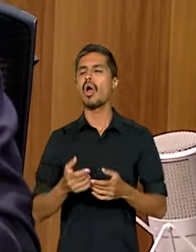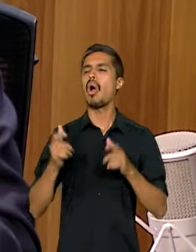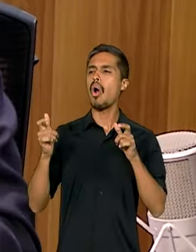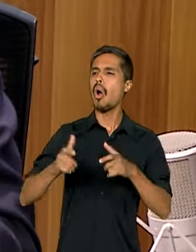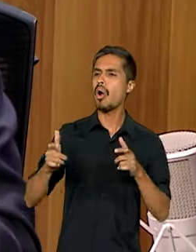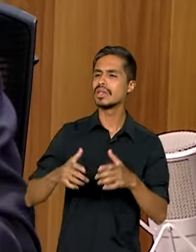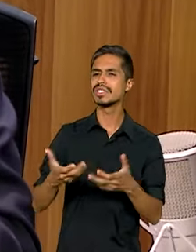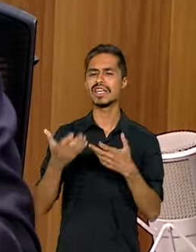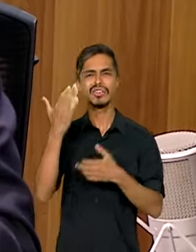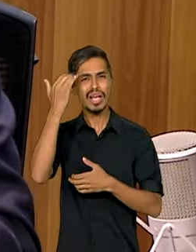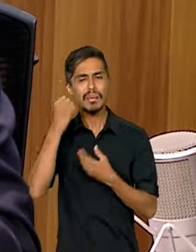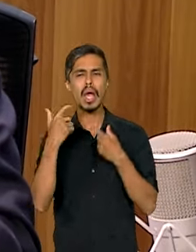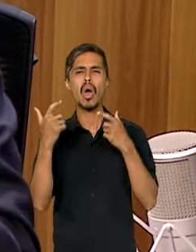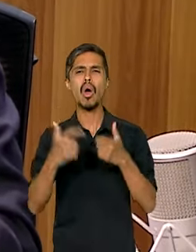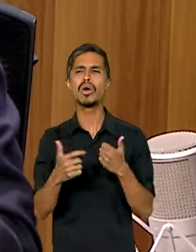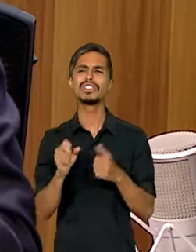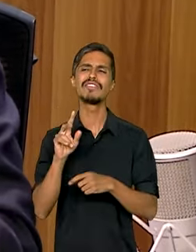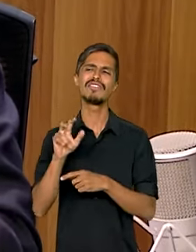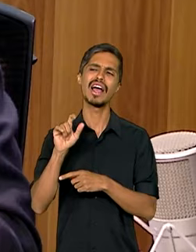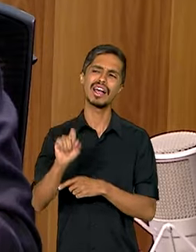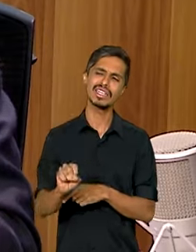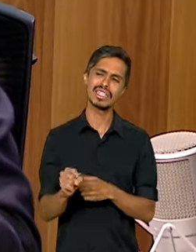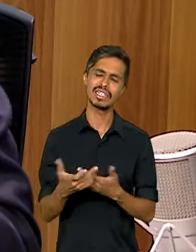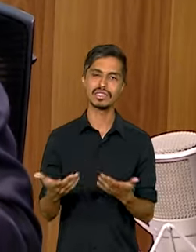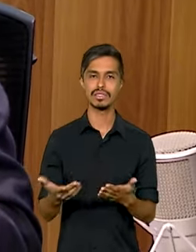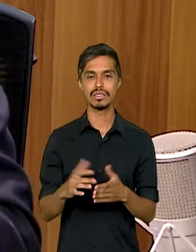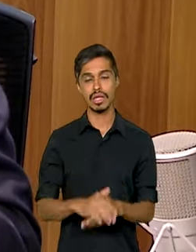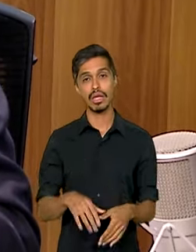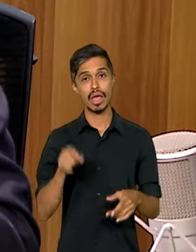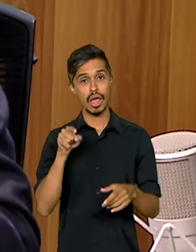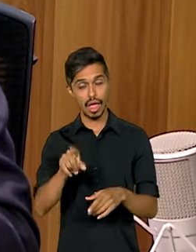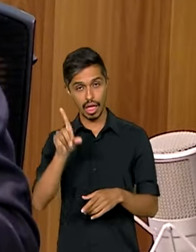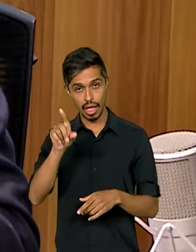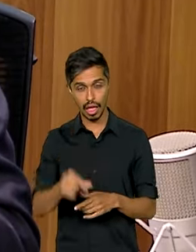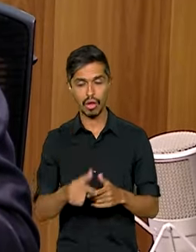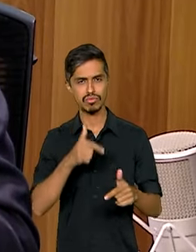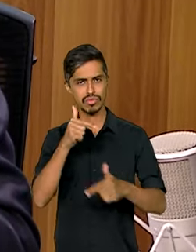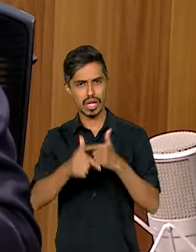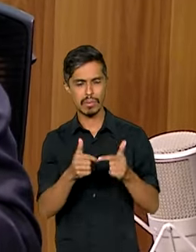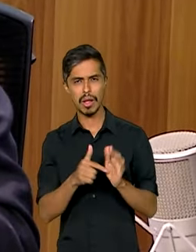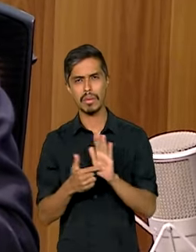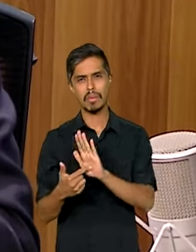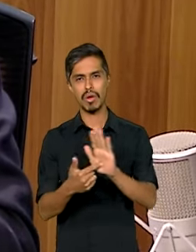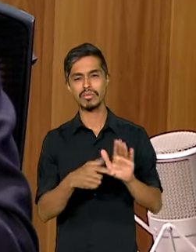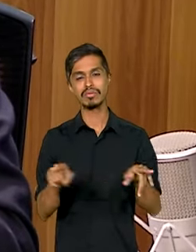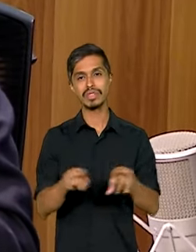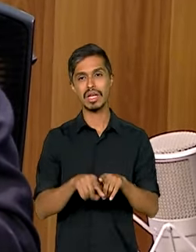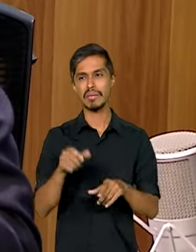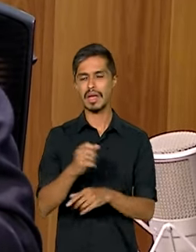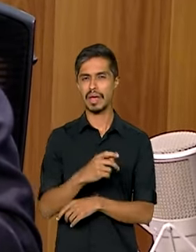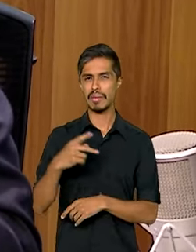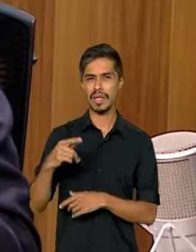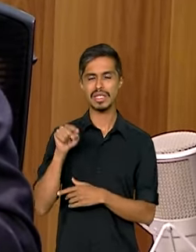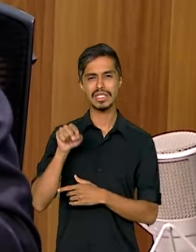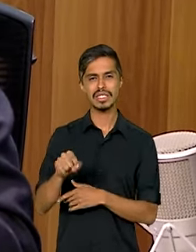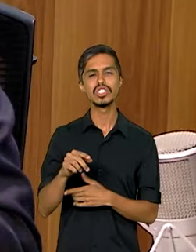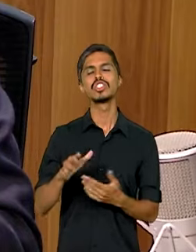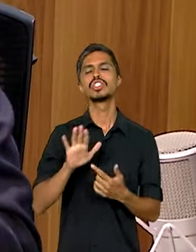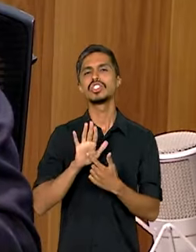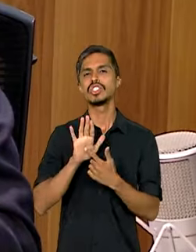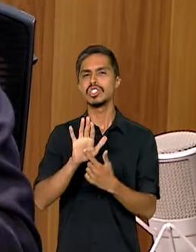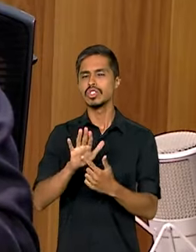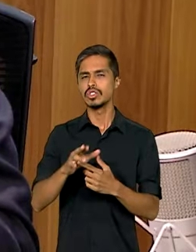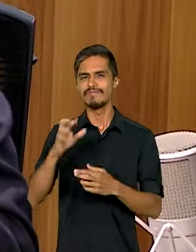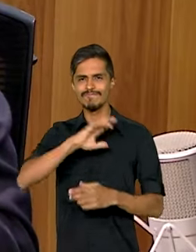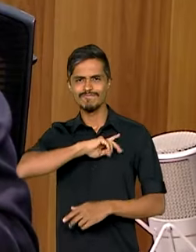vagas vão estar à disposição então é ao mesmo tempo uma ação de prestação de serviços mas uma ferramenta de fiscalização